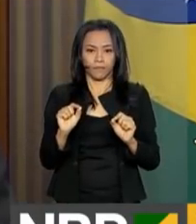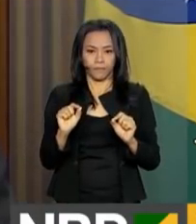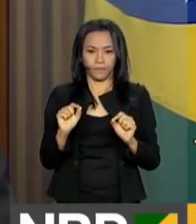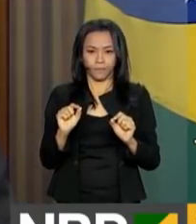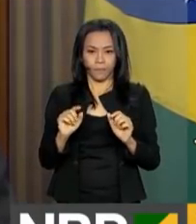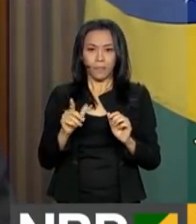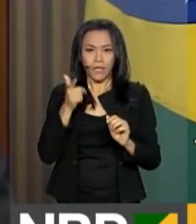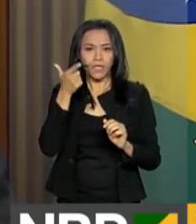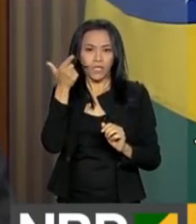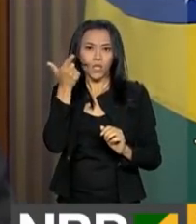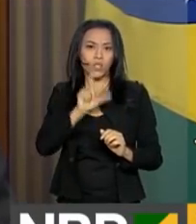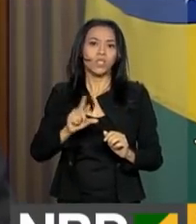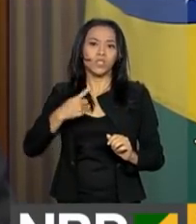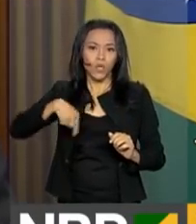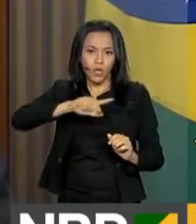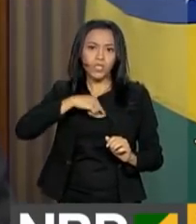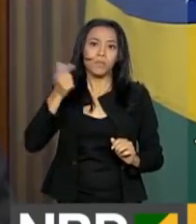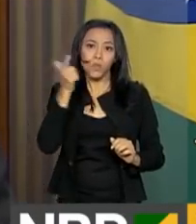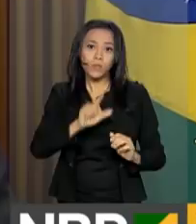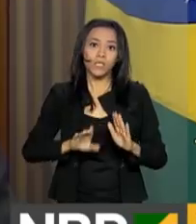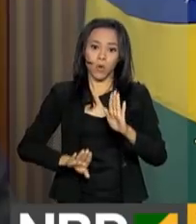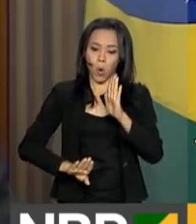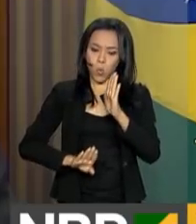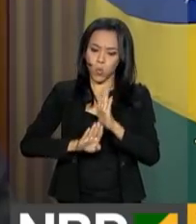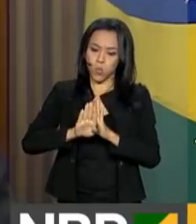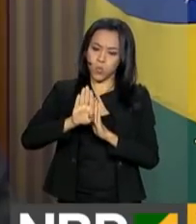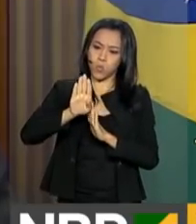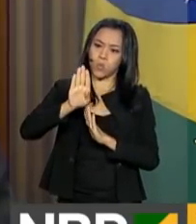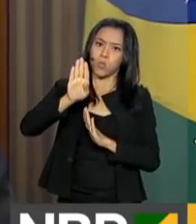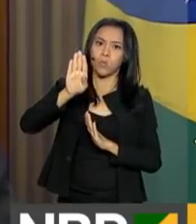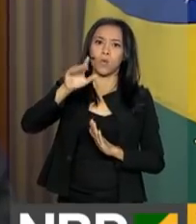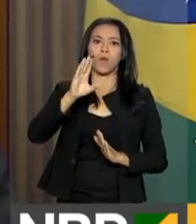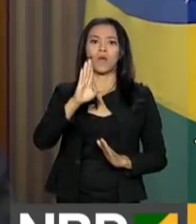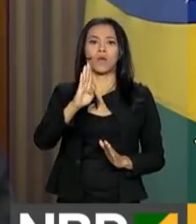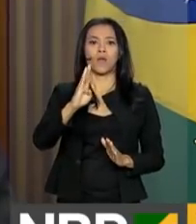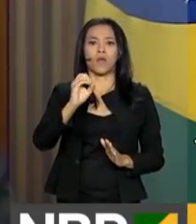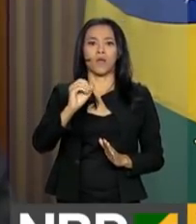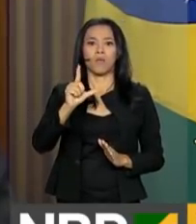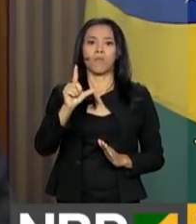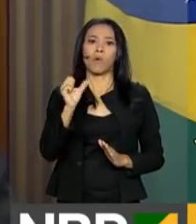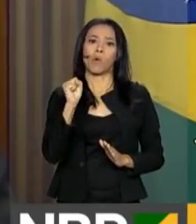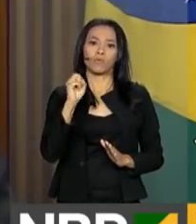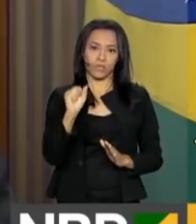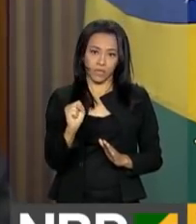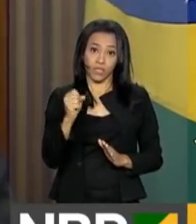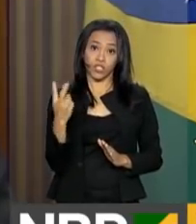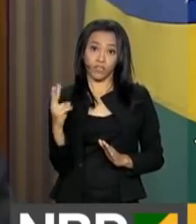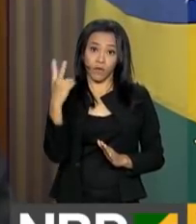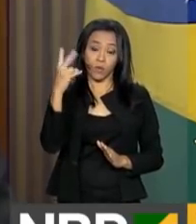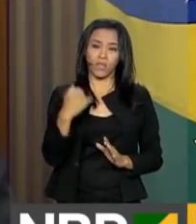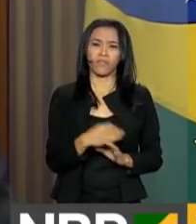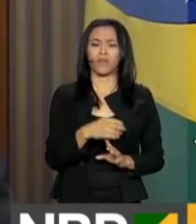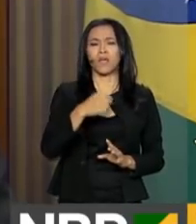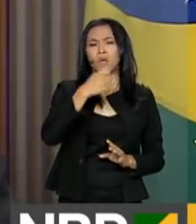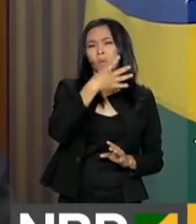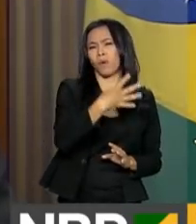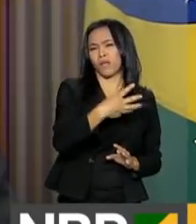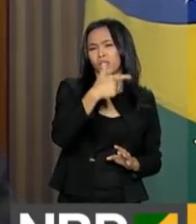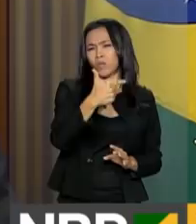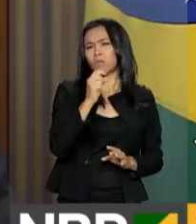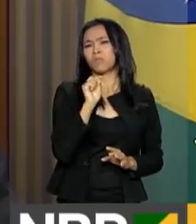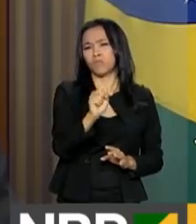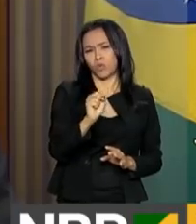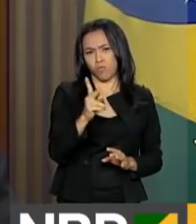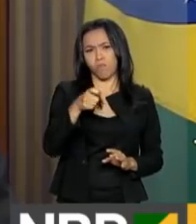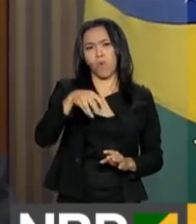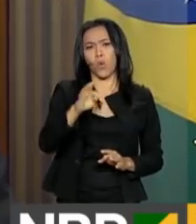obtidos pela pela bolsa de valores quando aqui chegamos a um pico estava em 42 mil pontos mais ou menos e